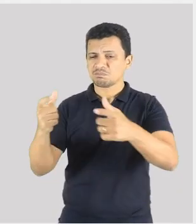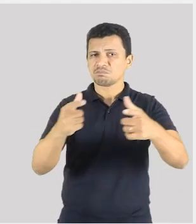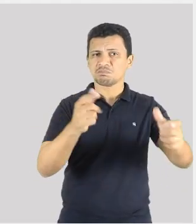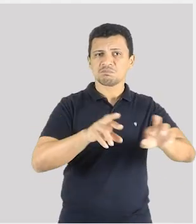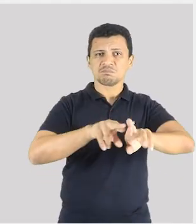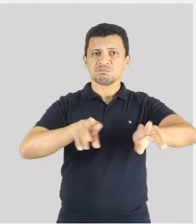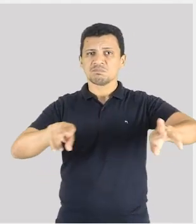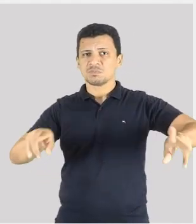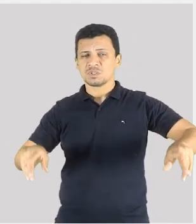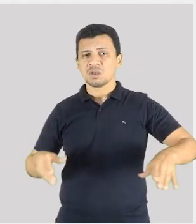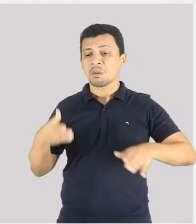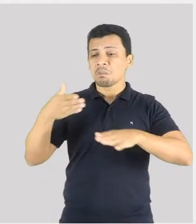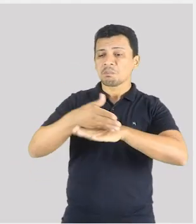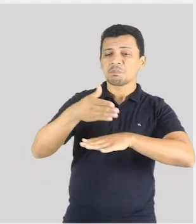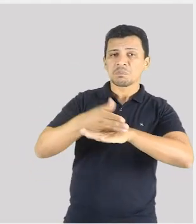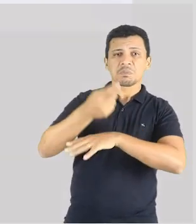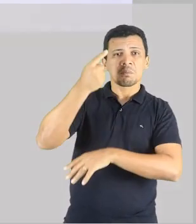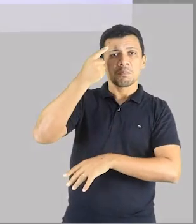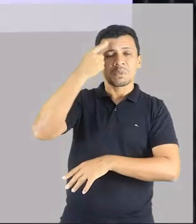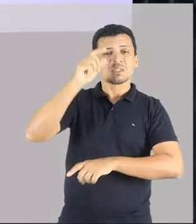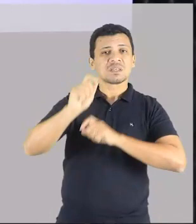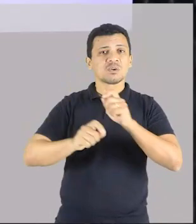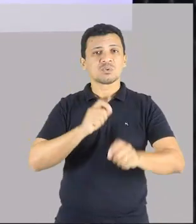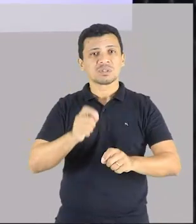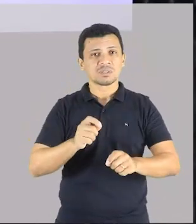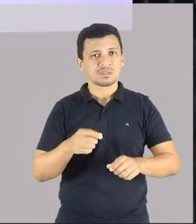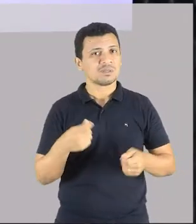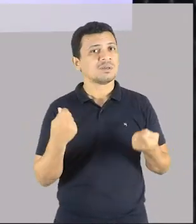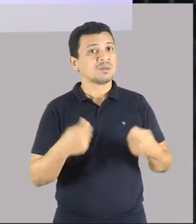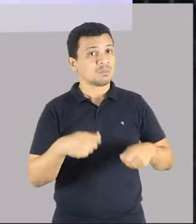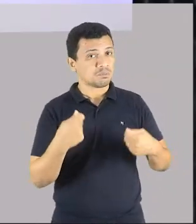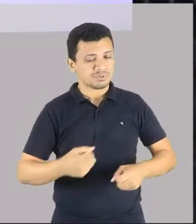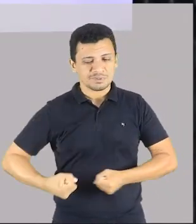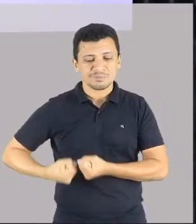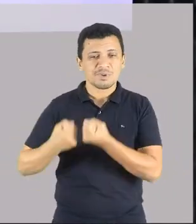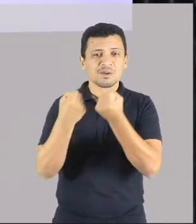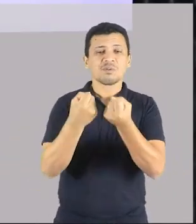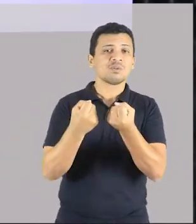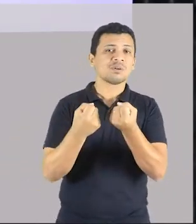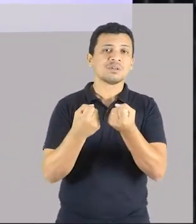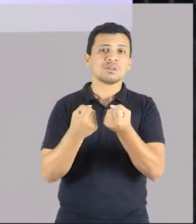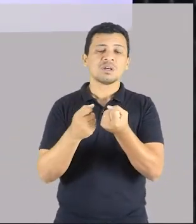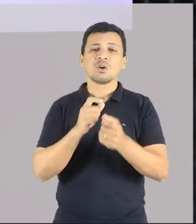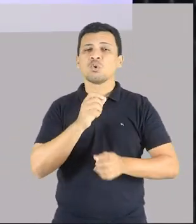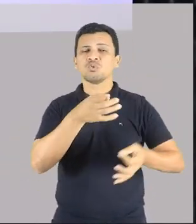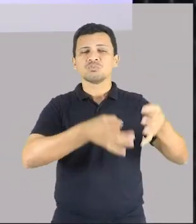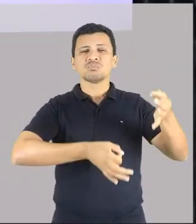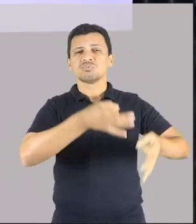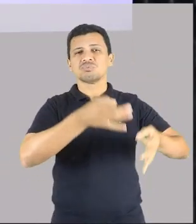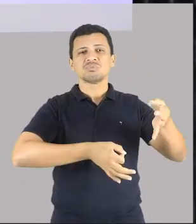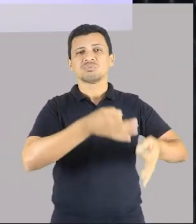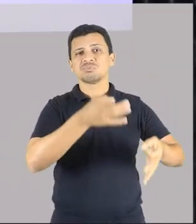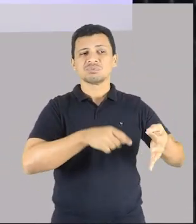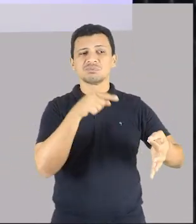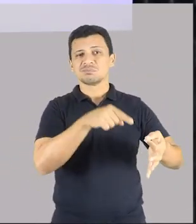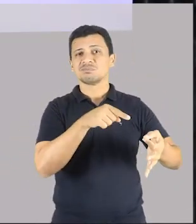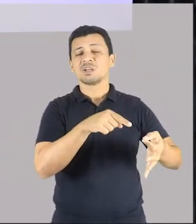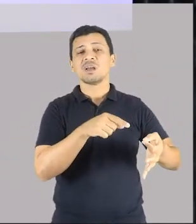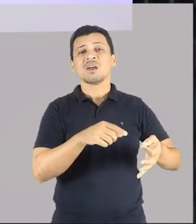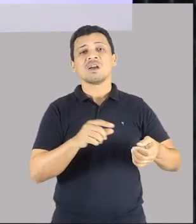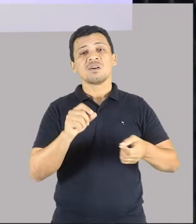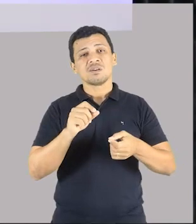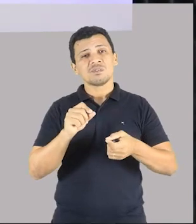os participantes concluíram que deveriam ser envidados esforços para demover o Poder Judiciário da realização